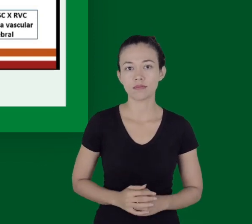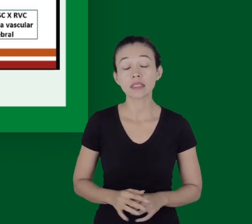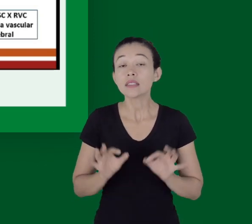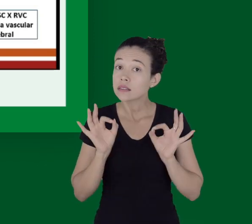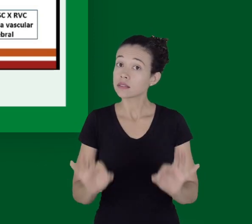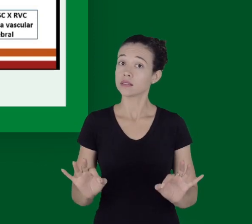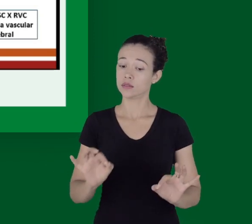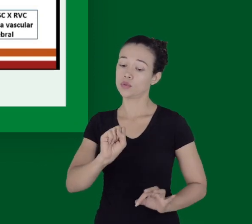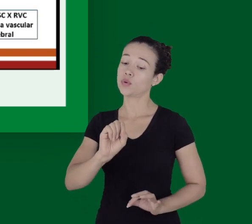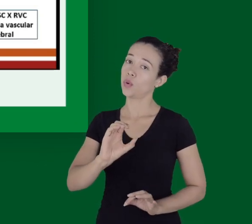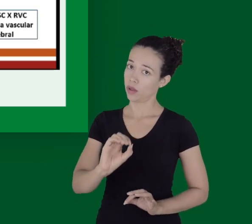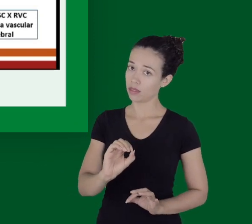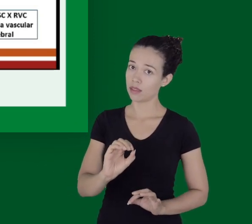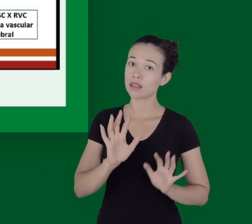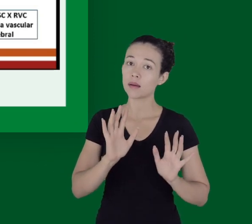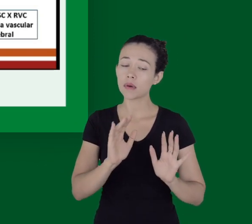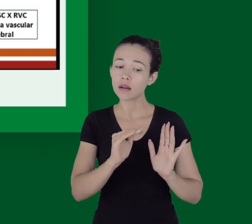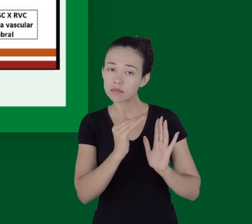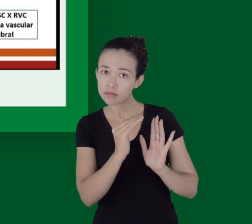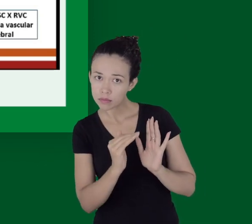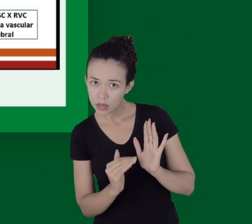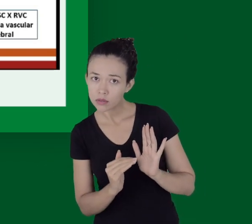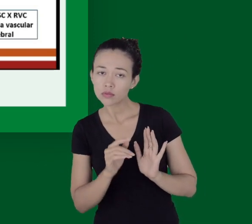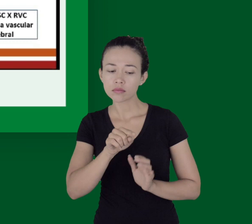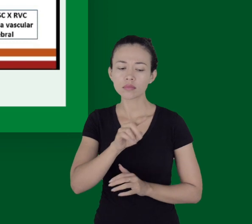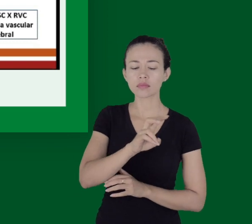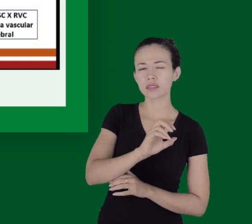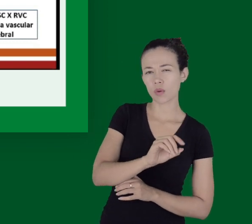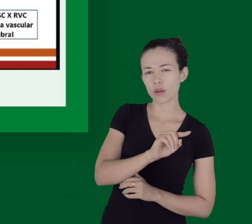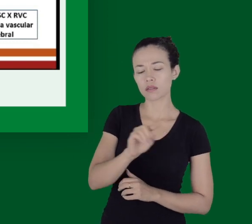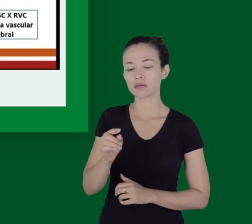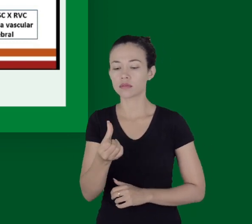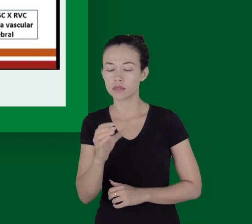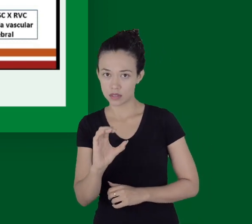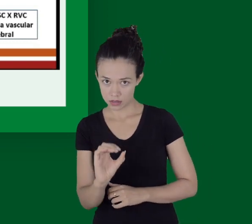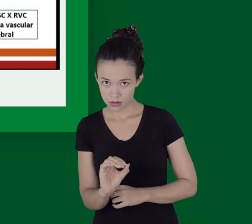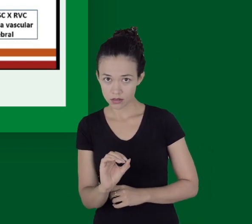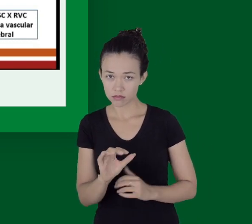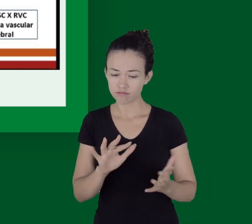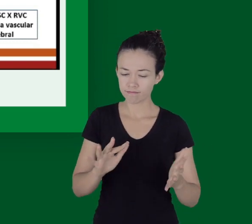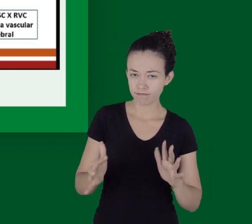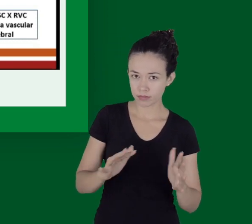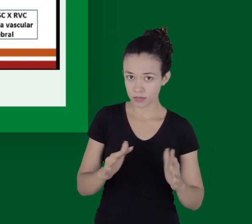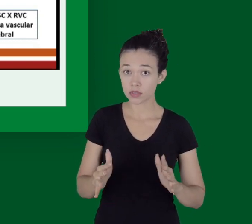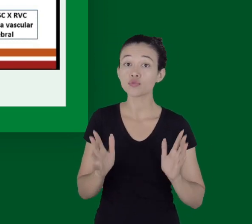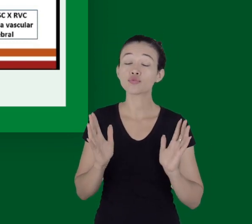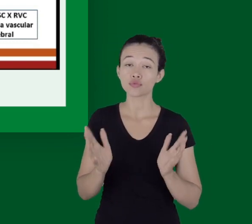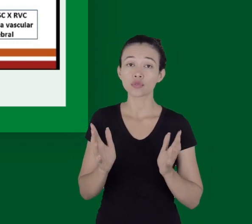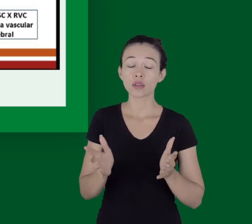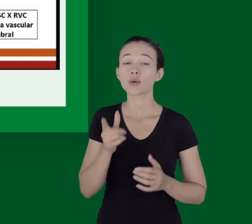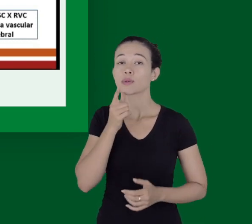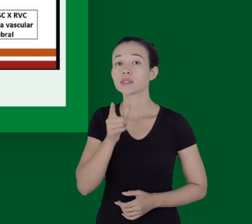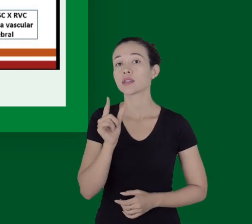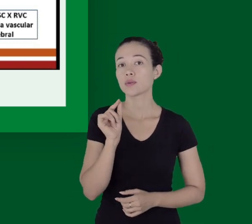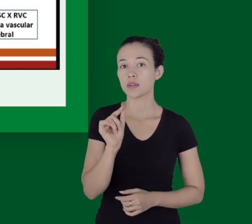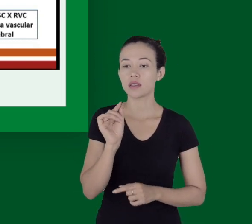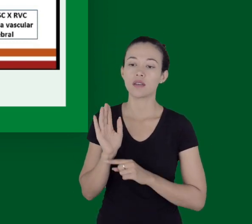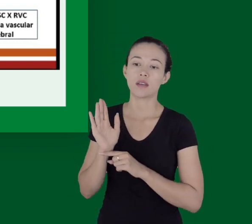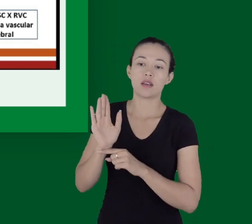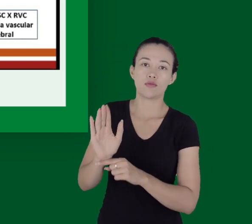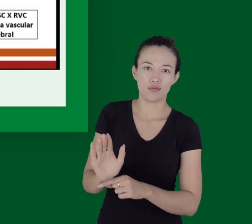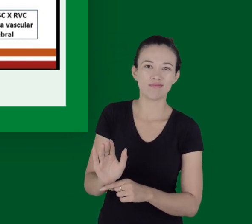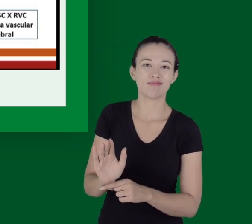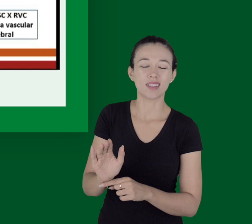mercúrio, né? Que o ideal é 80, mas eu abaixo essa perfusão cerebral entre 50 e 60, já